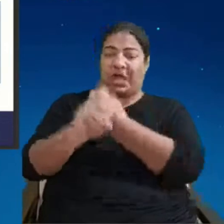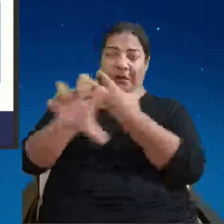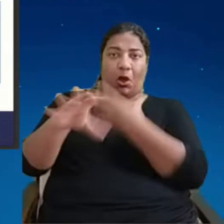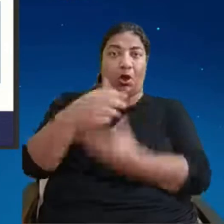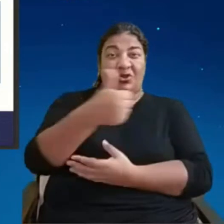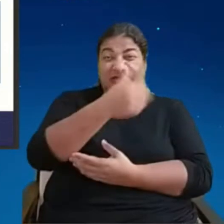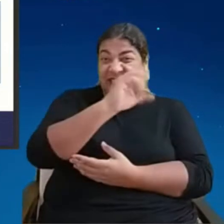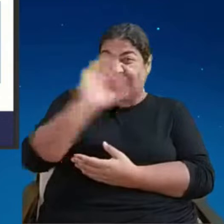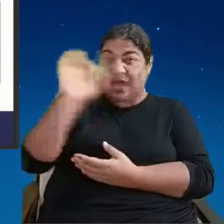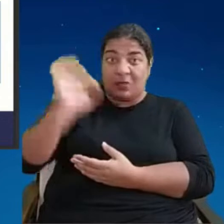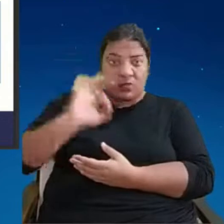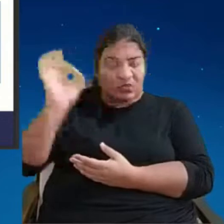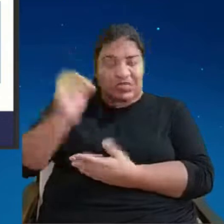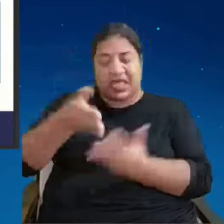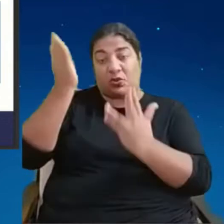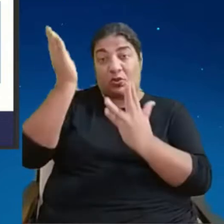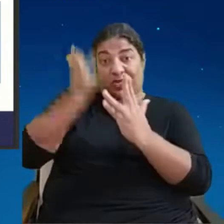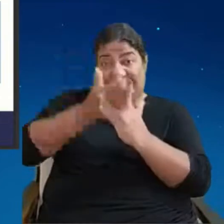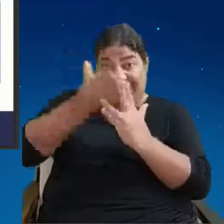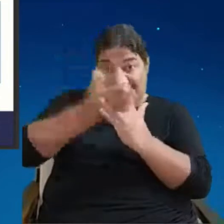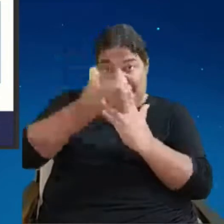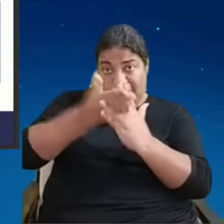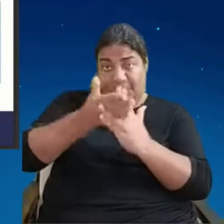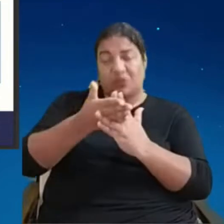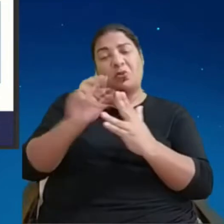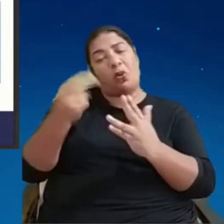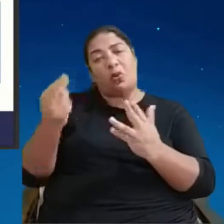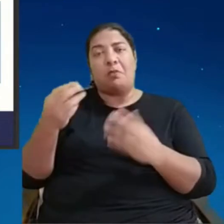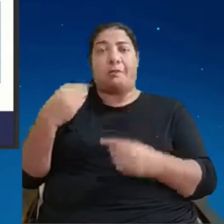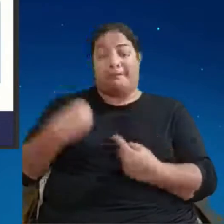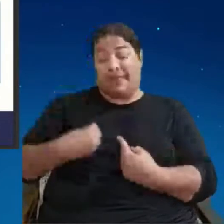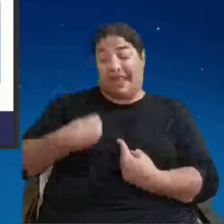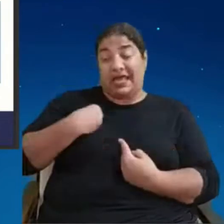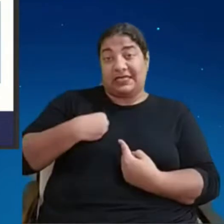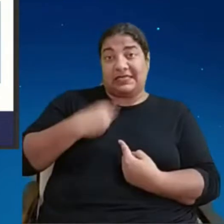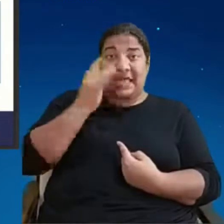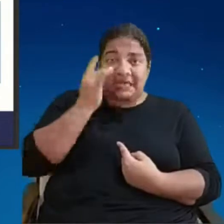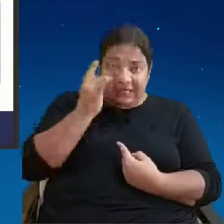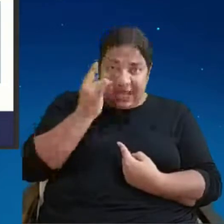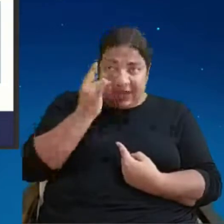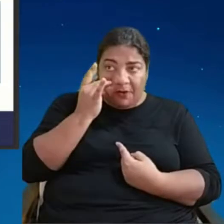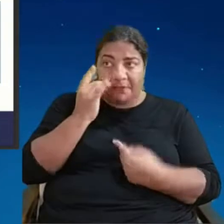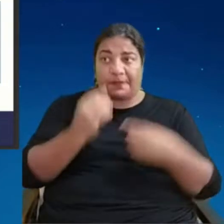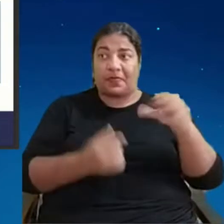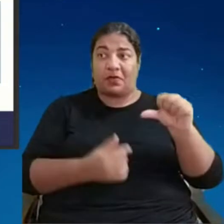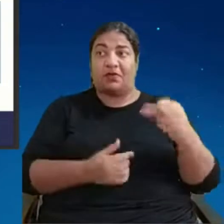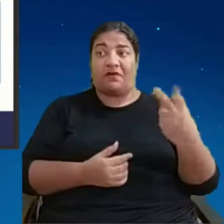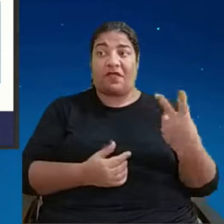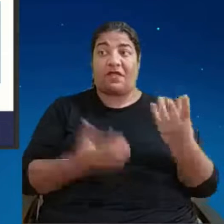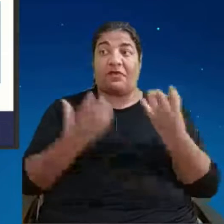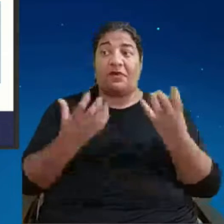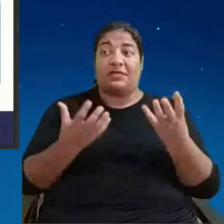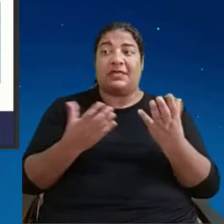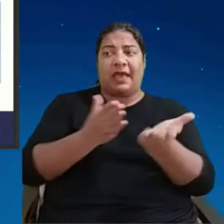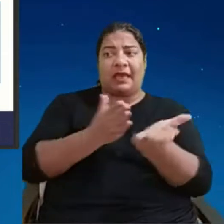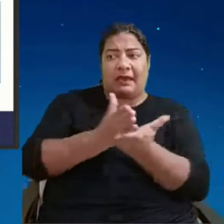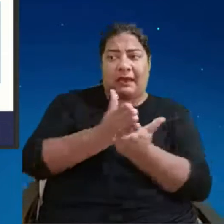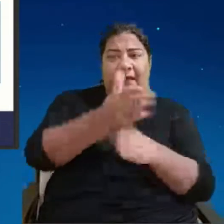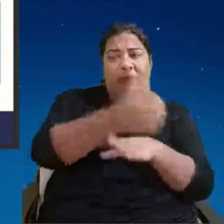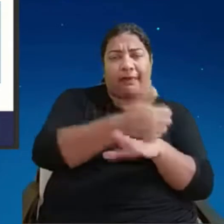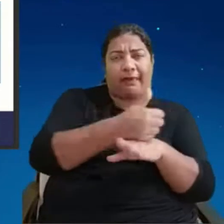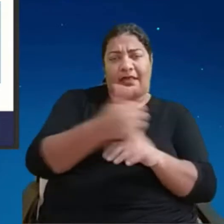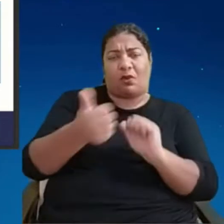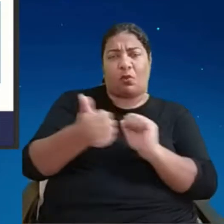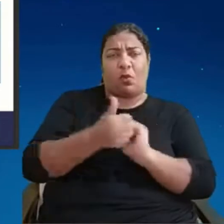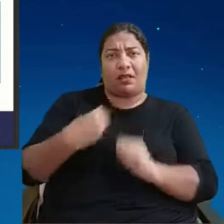92% dos brasileiros querem carreiras que tenham mais qualidade de vida e horários flexíveis. Marisa,